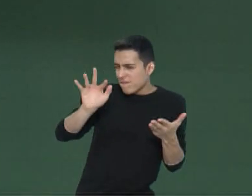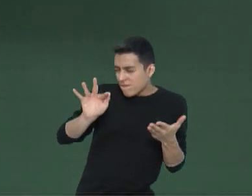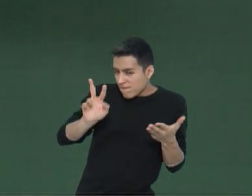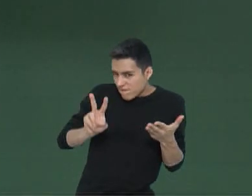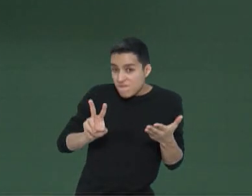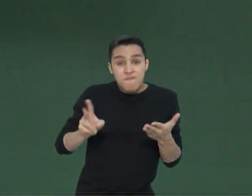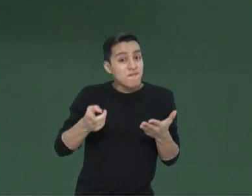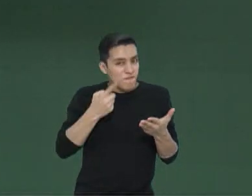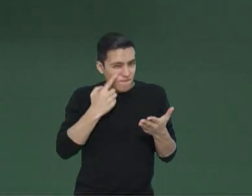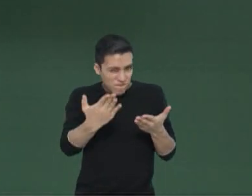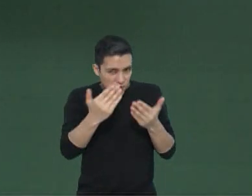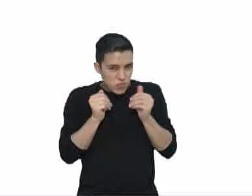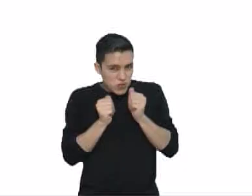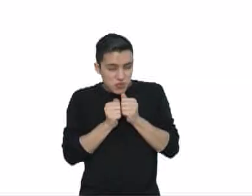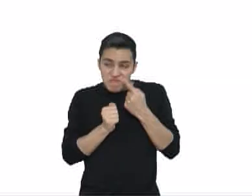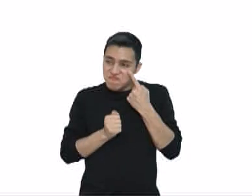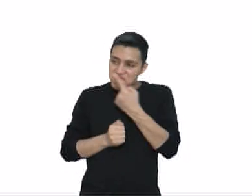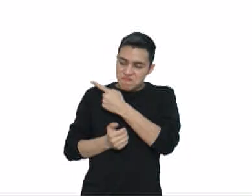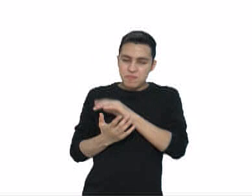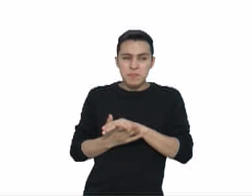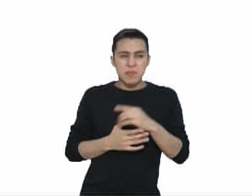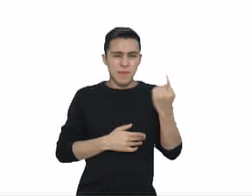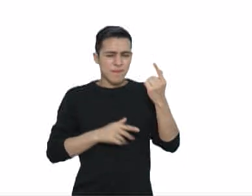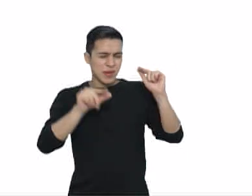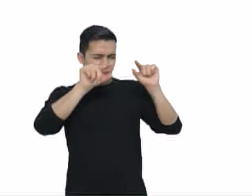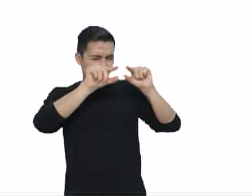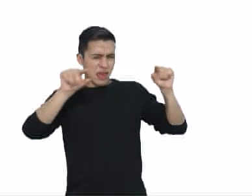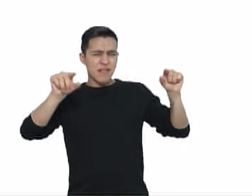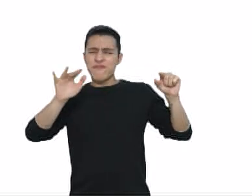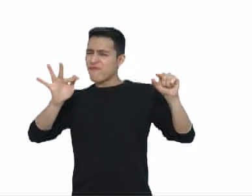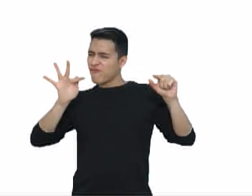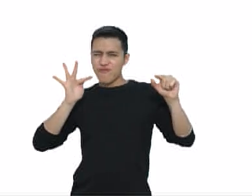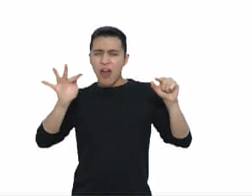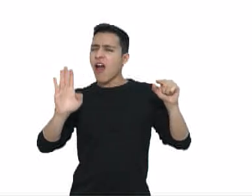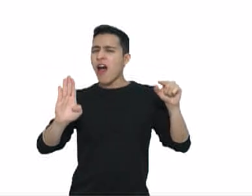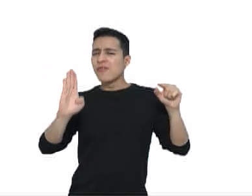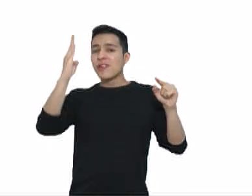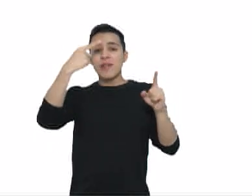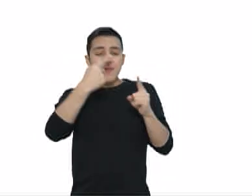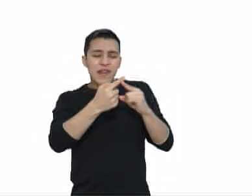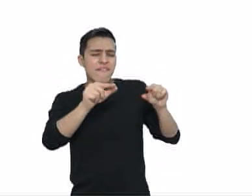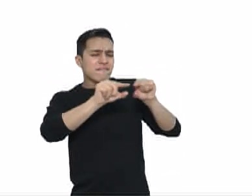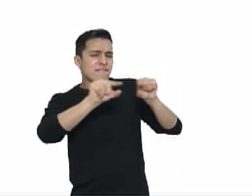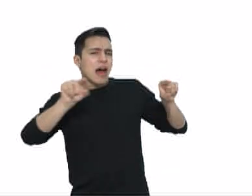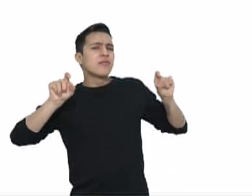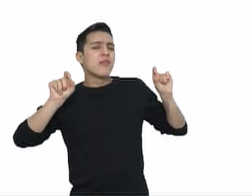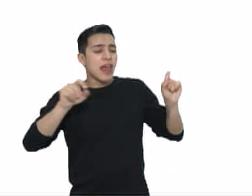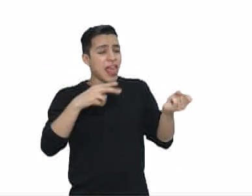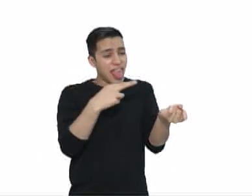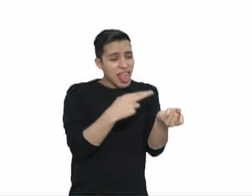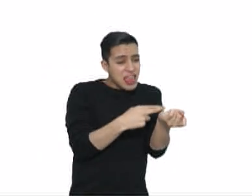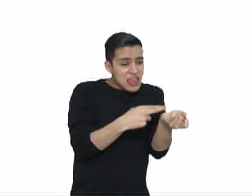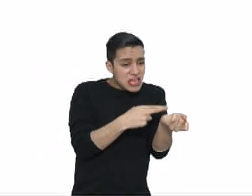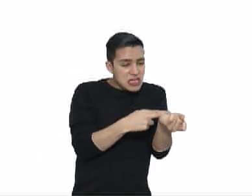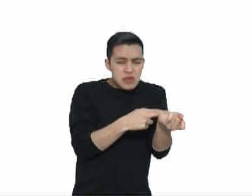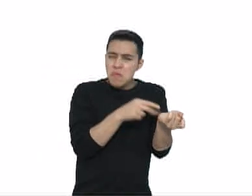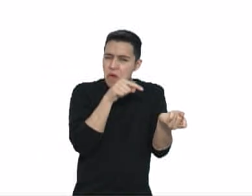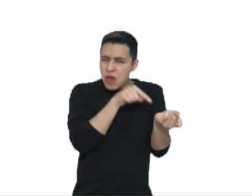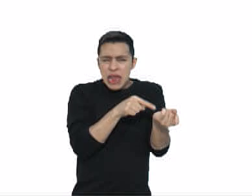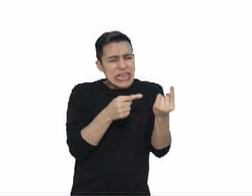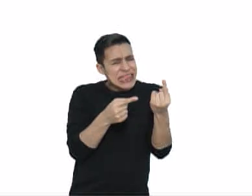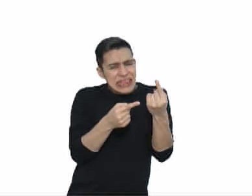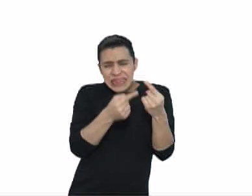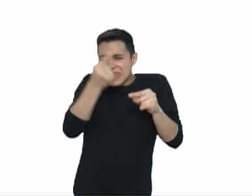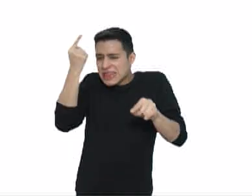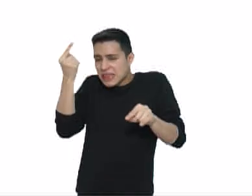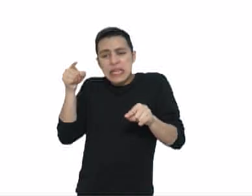conferir? Primeira alternativa, ela é falsa, porque ela afirma que o ritmo não tem nenhuma relação com os